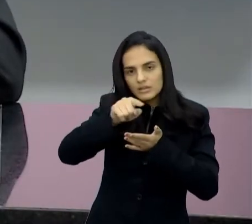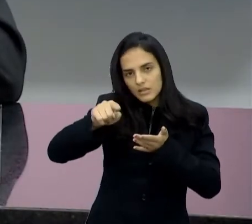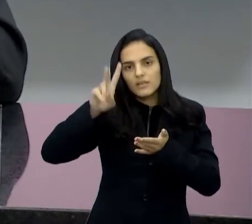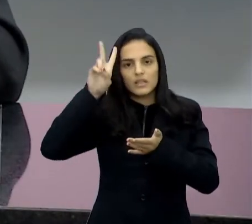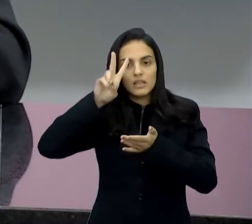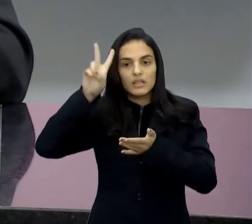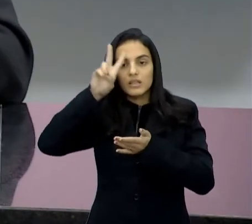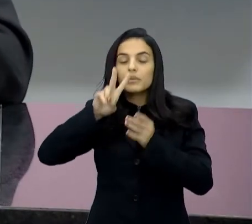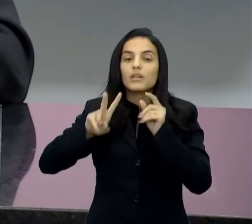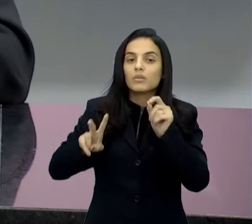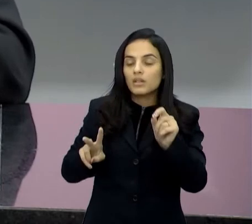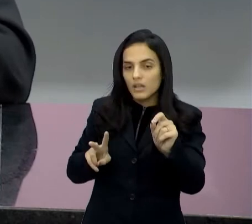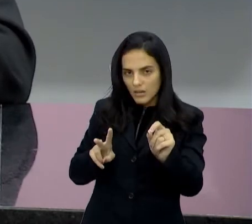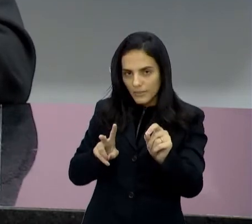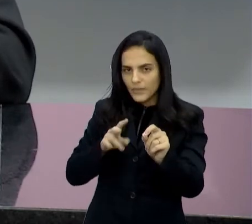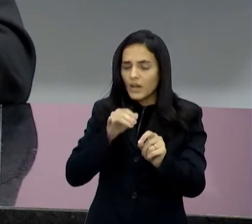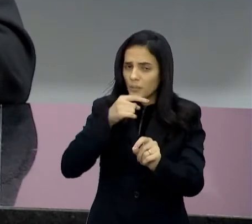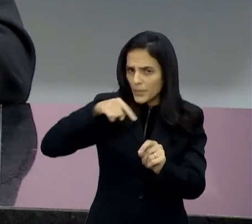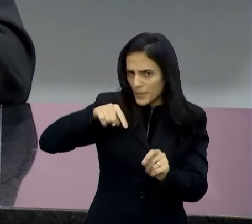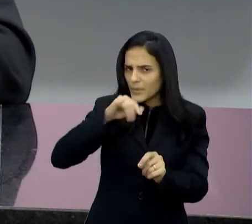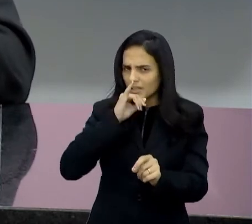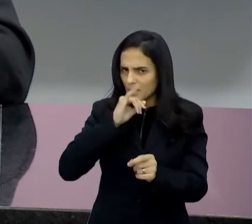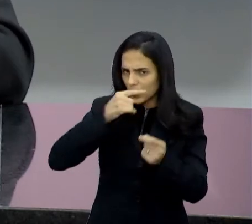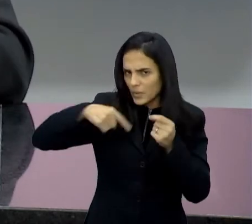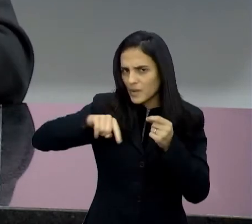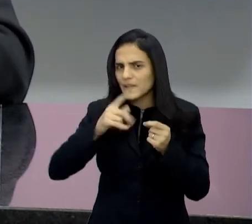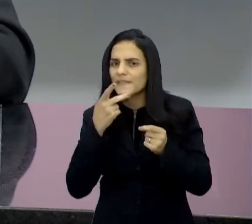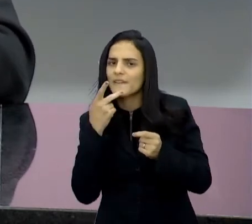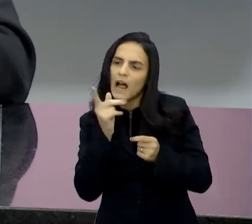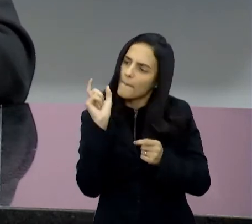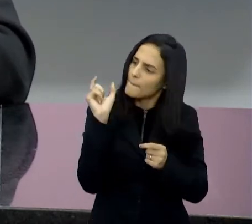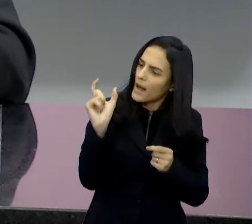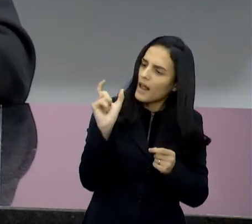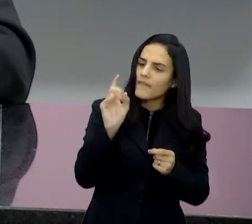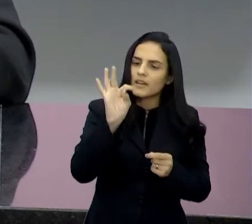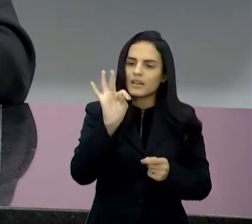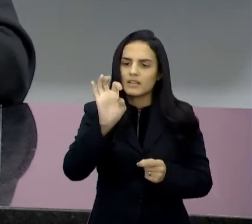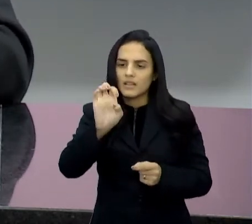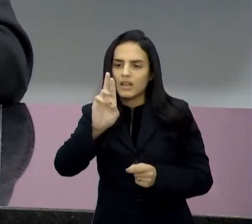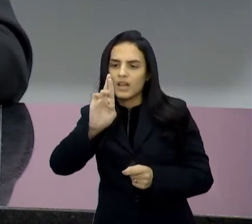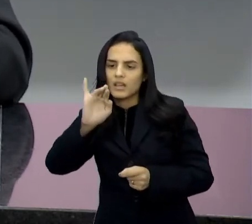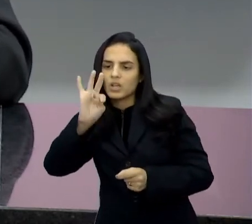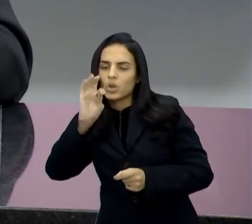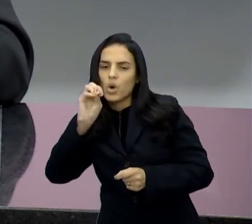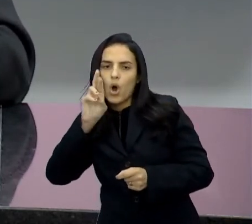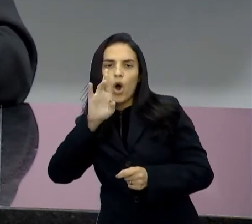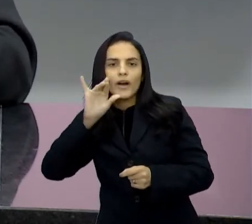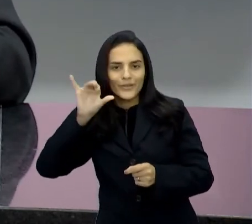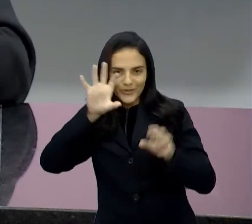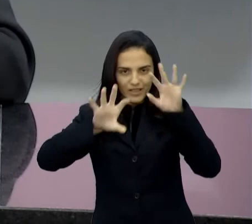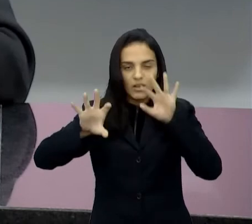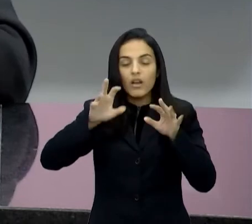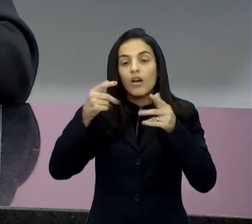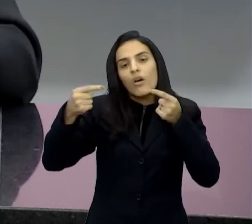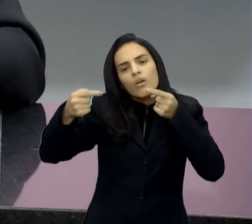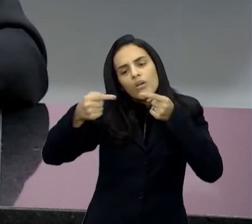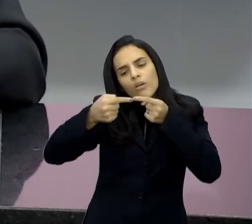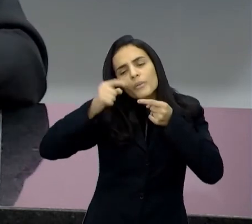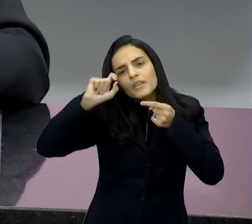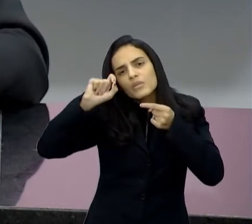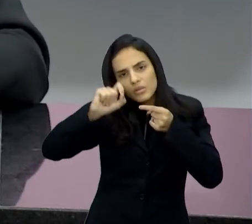lembrar que quando a gente fala de território, a gente está falando também não só dos seres humanos,